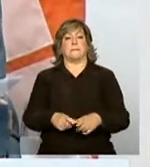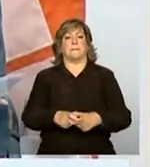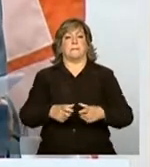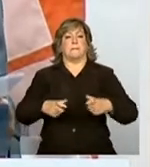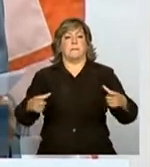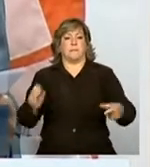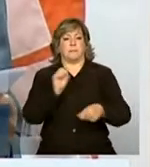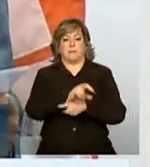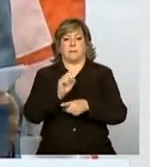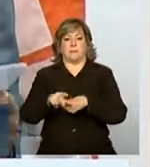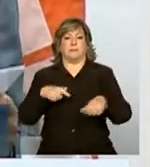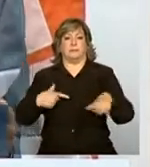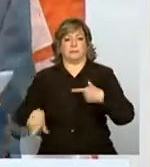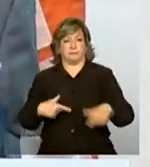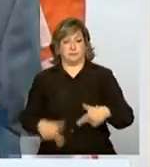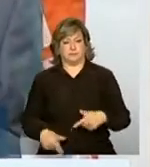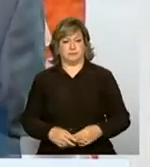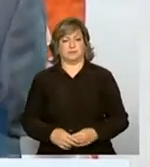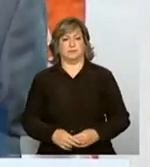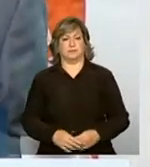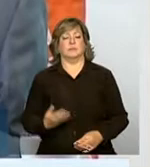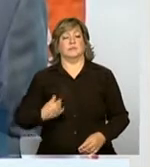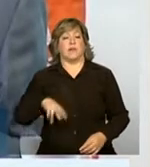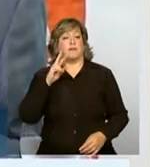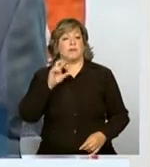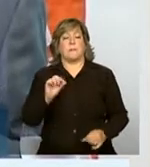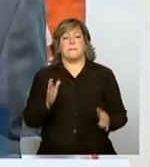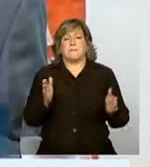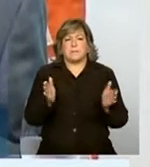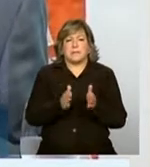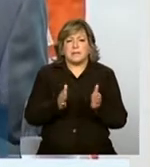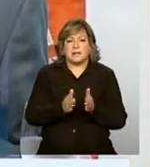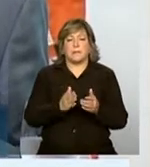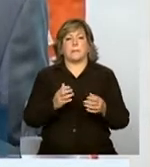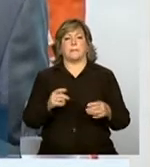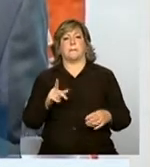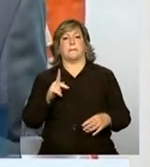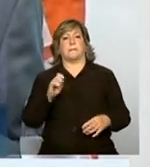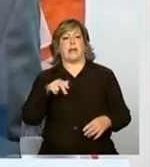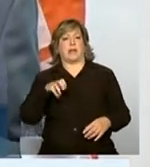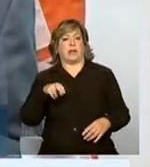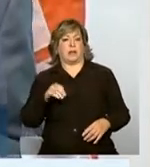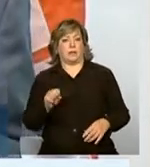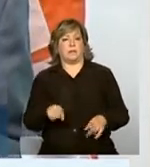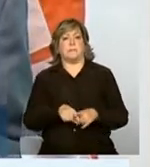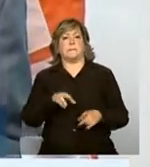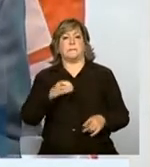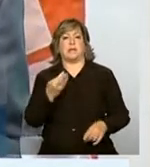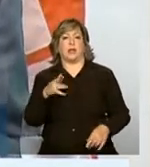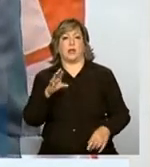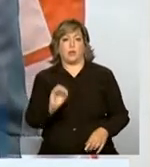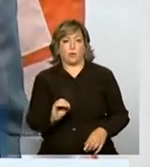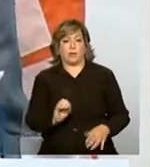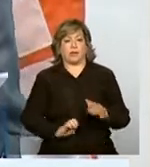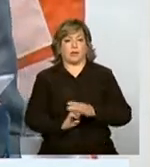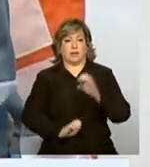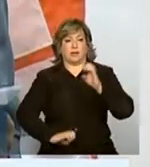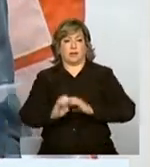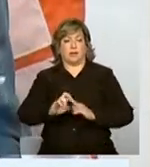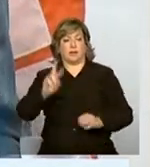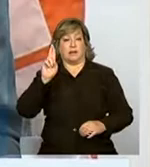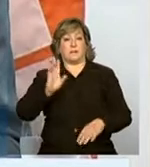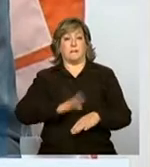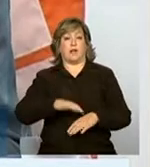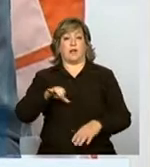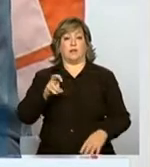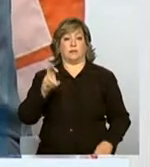empregos. Vemos que micro, pequenos e médios empresários, responsáveis por mais de 95%